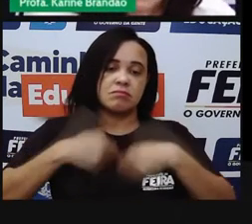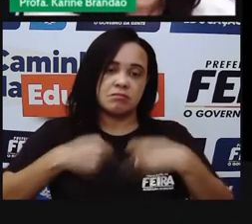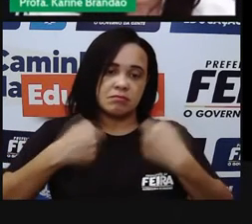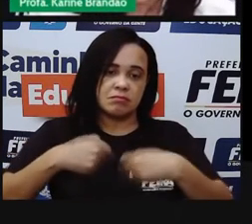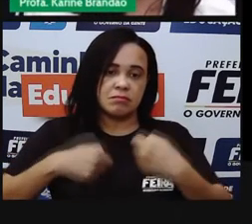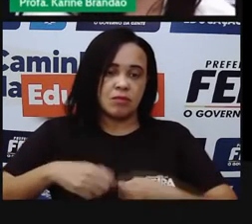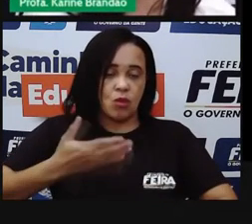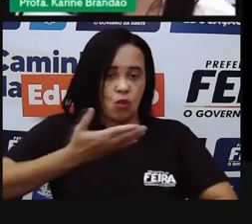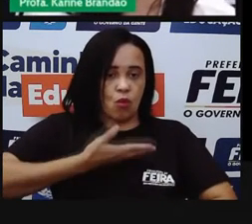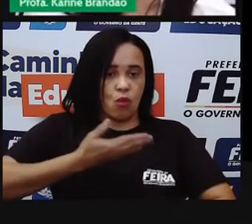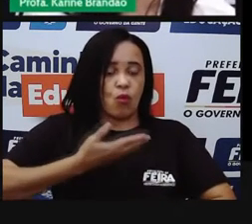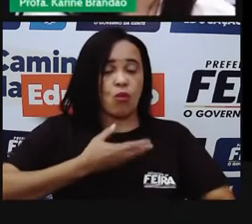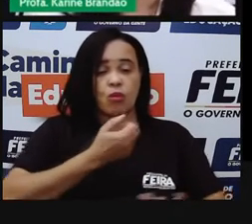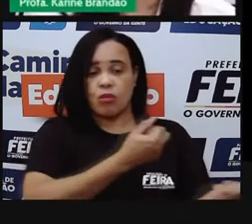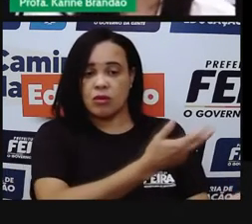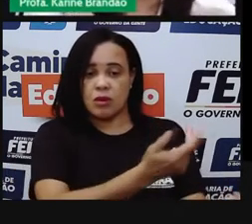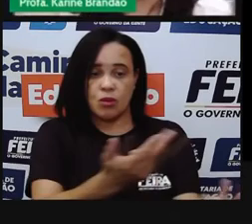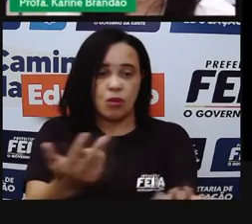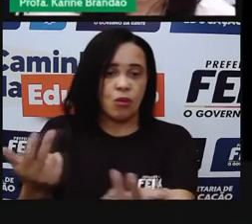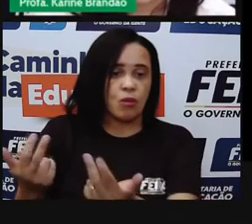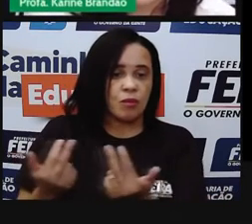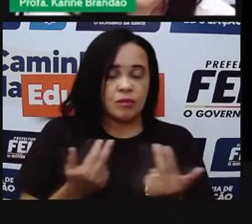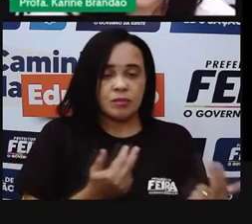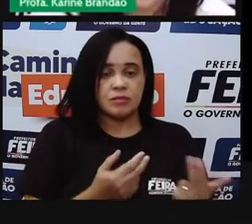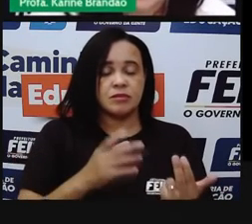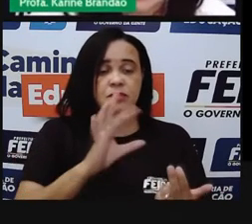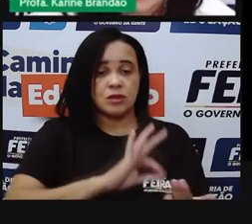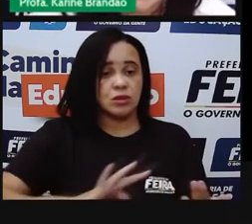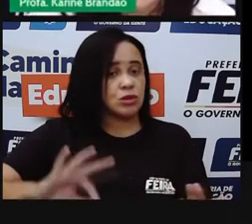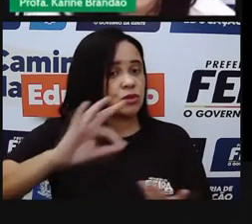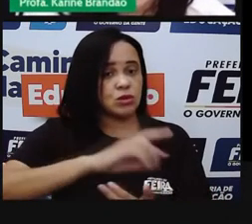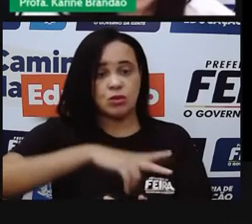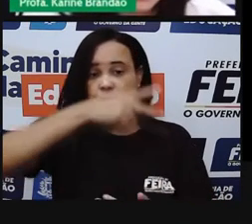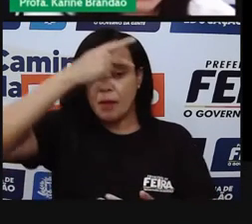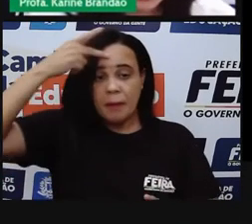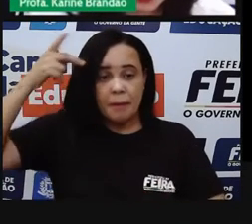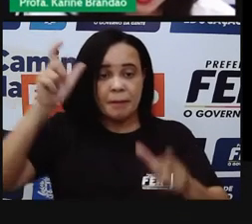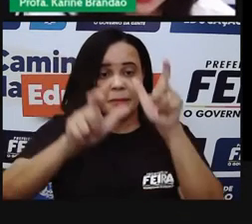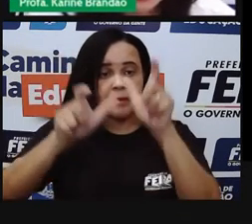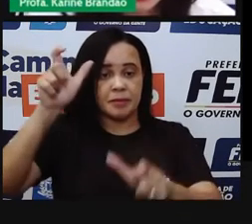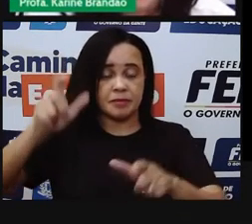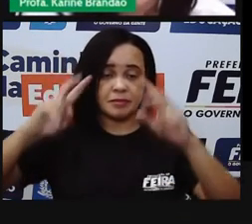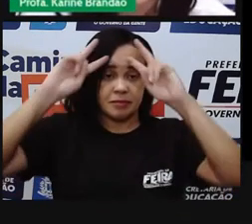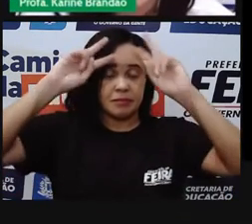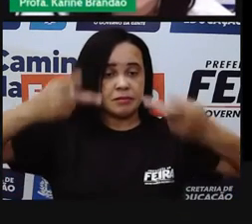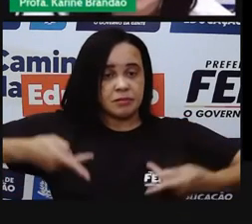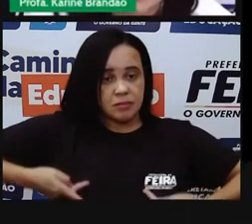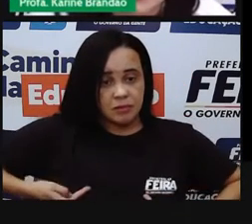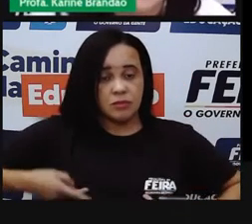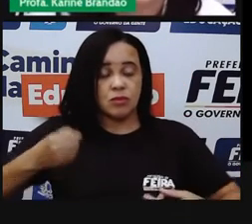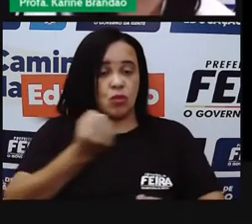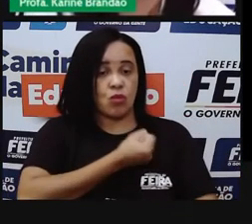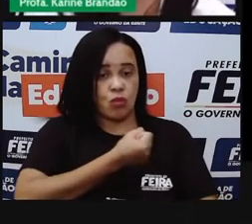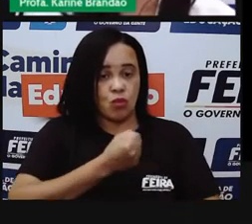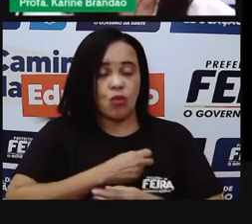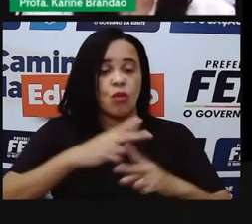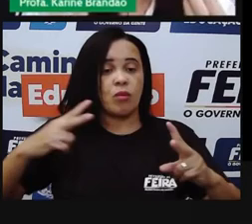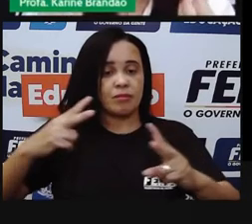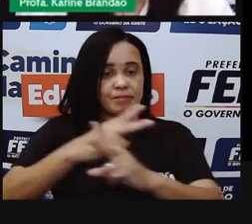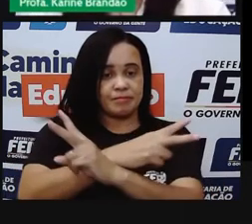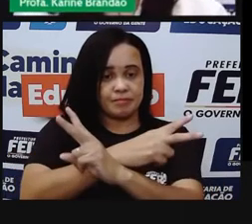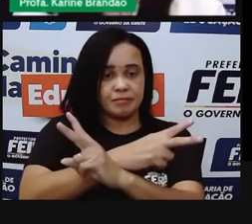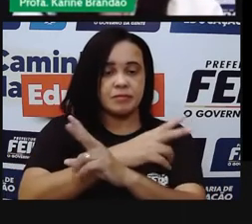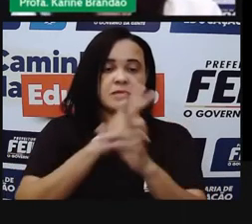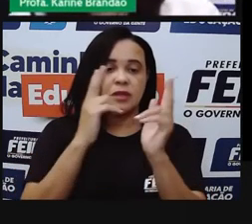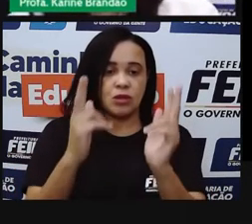meu corpo igual, né? E que de todos os seres humanos também tem o mesmo número de cromossomos, nós